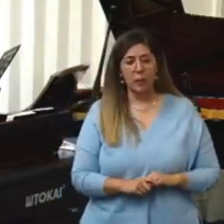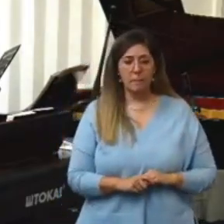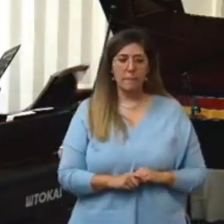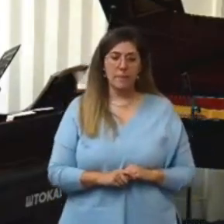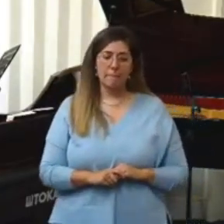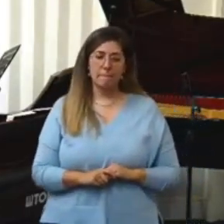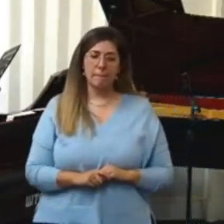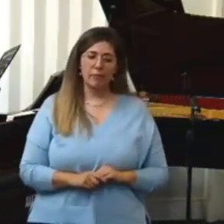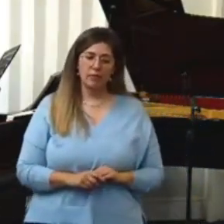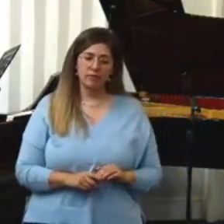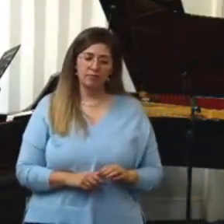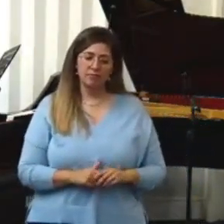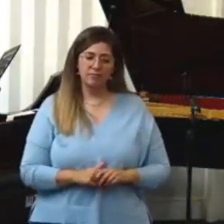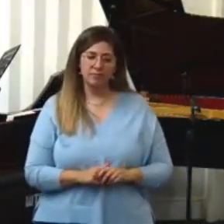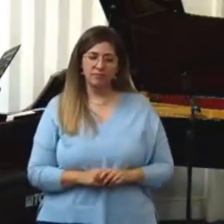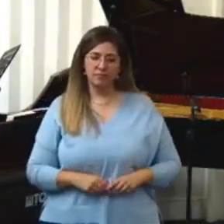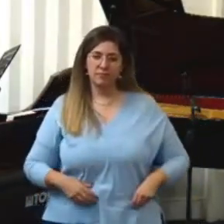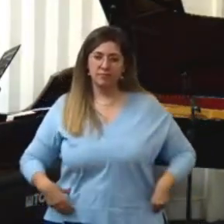Pensemos nisso.